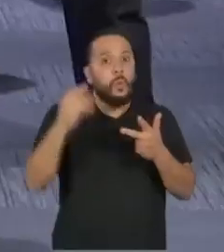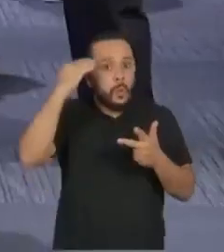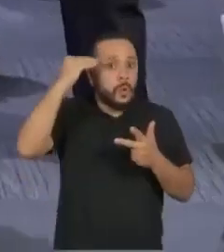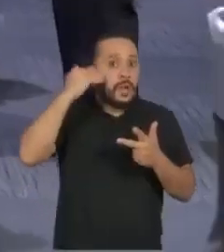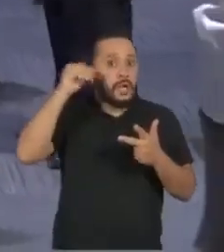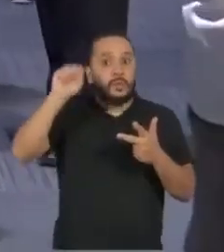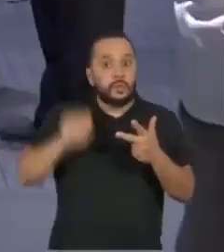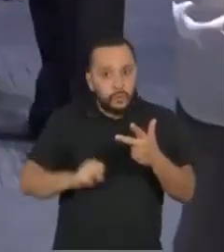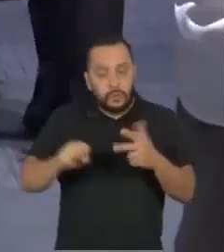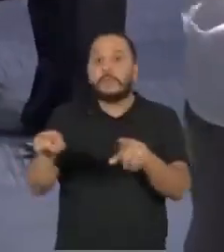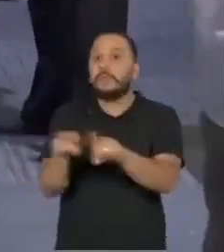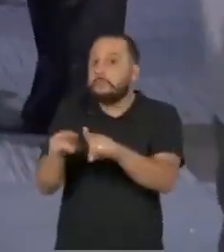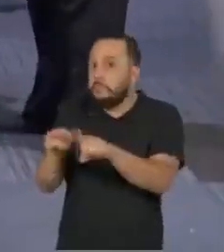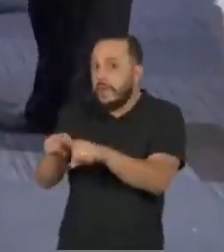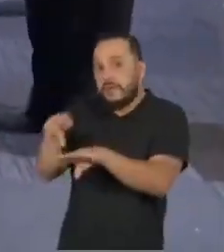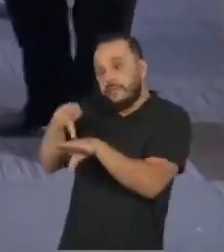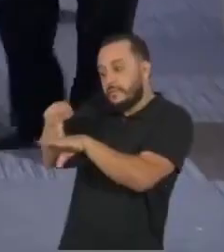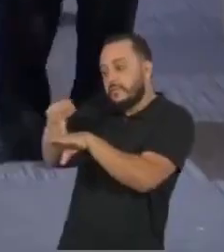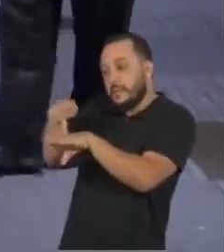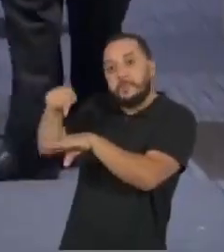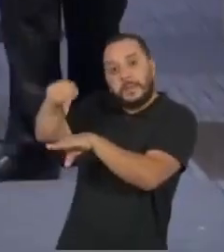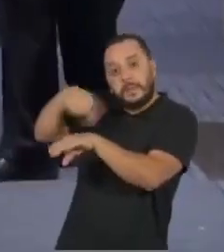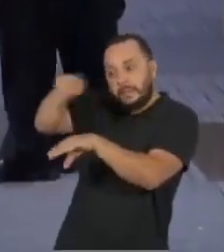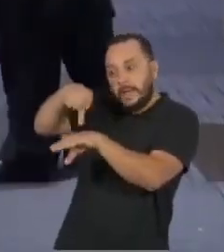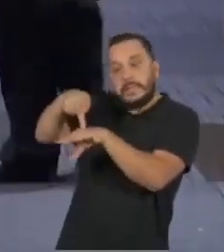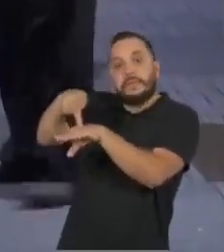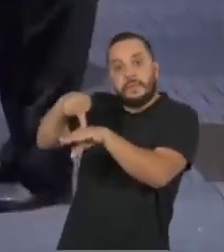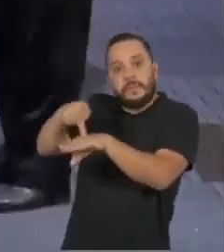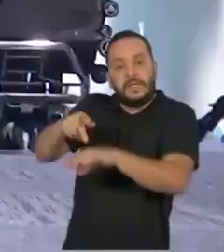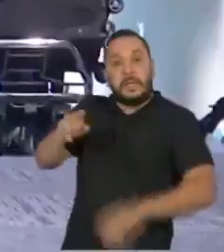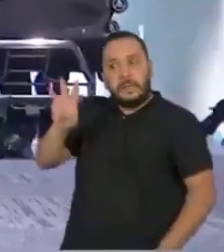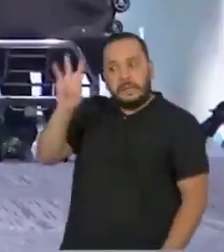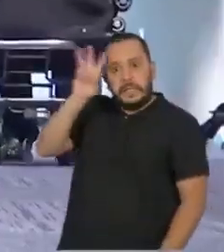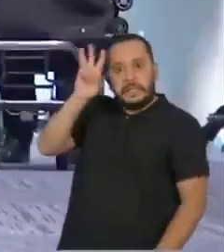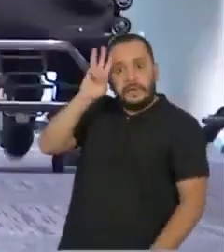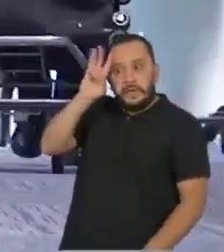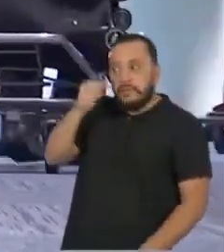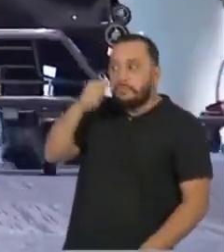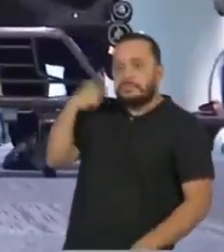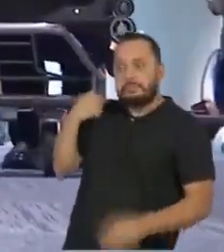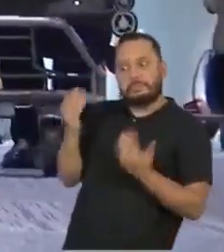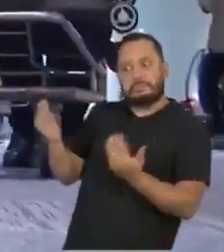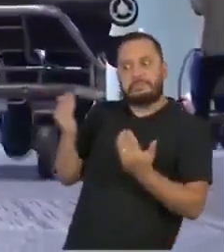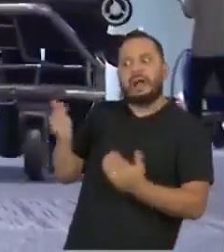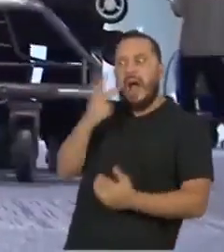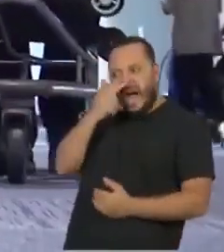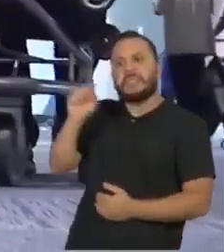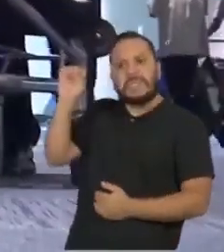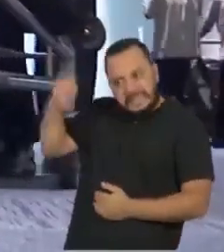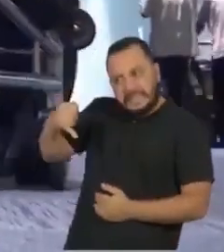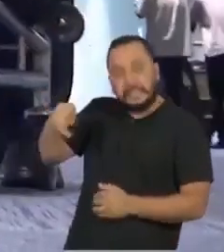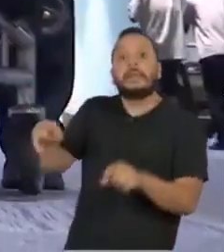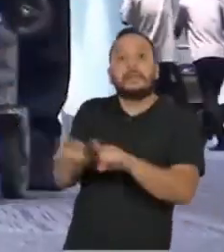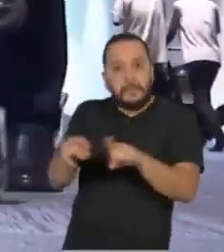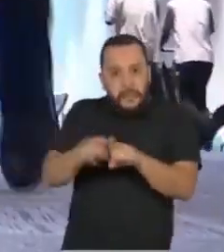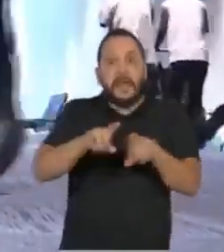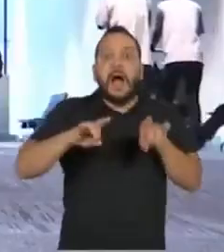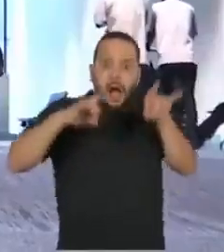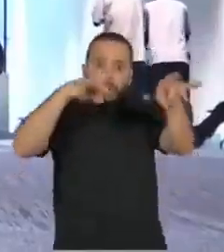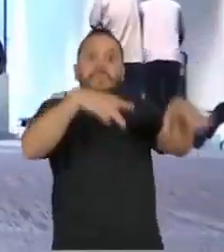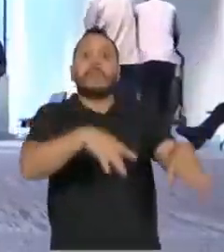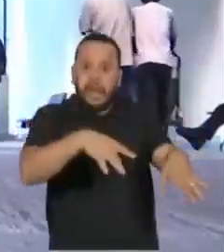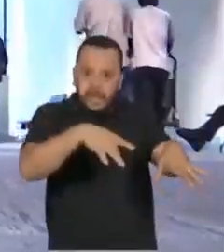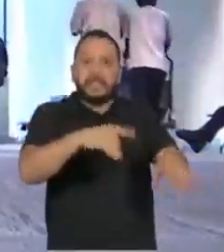as Filipinas relataram na terça-feira seu primeiro caso suspeito e a Austrália confirmou o primeiro caso com a vítima